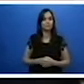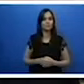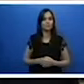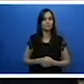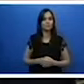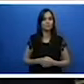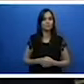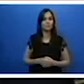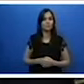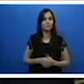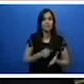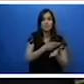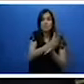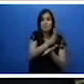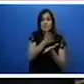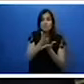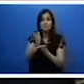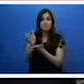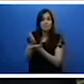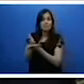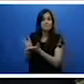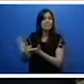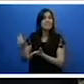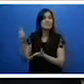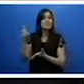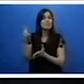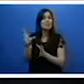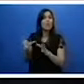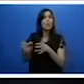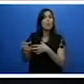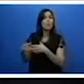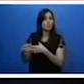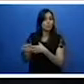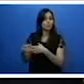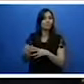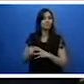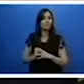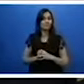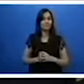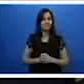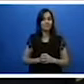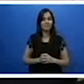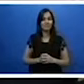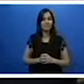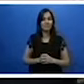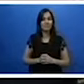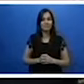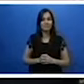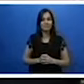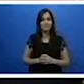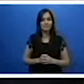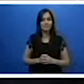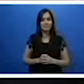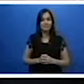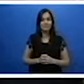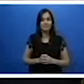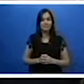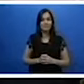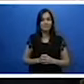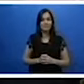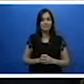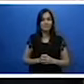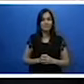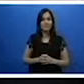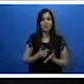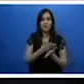vai distribuir, né? Ou dividir igualmente, porque se ela der um para um grupo a mais aí, né? A gente sabe que isso não dá certo,